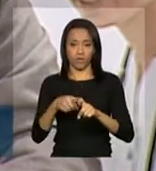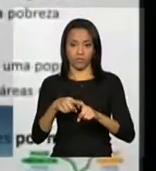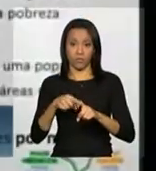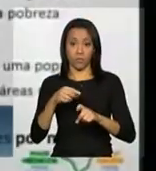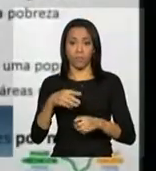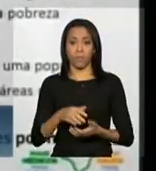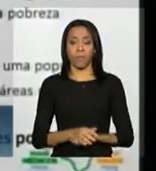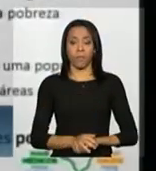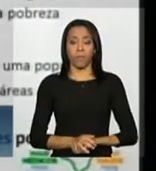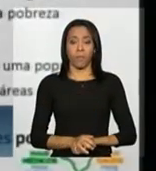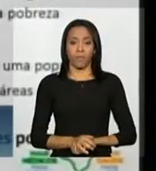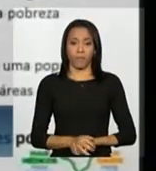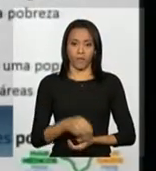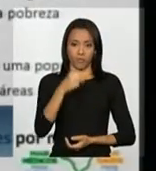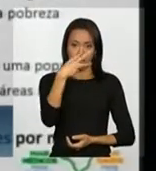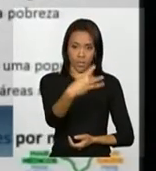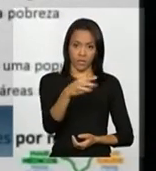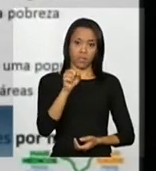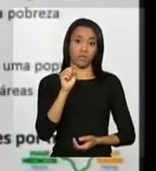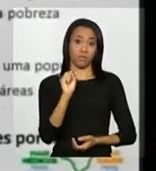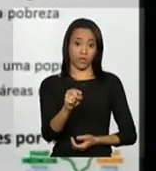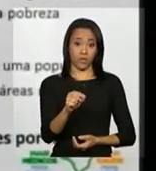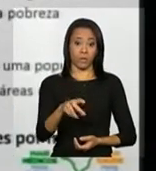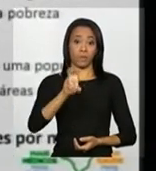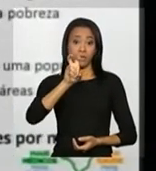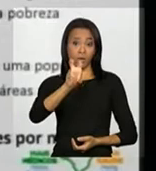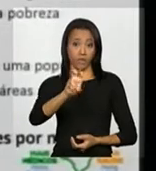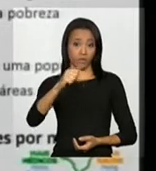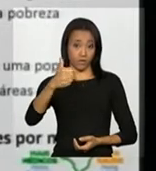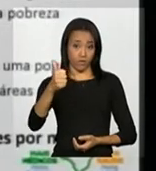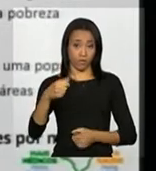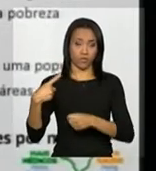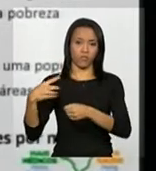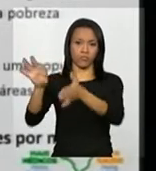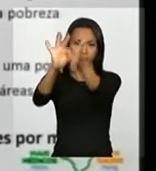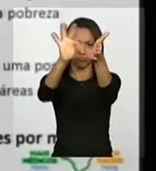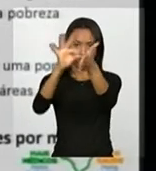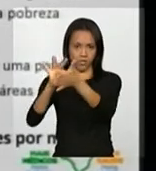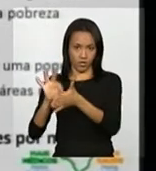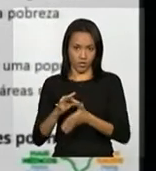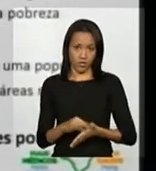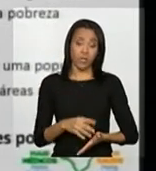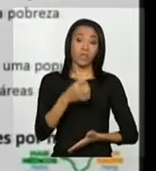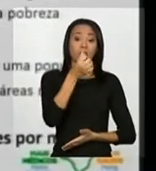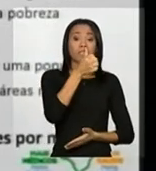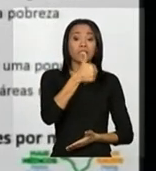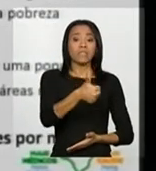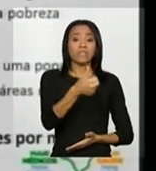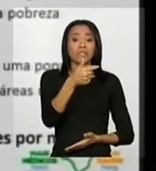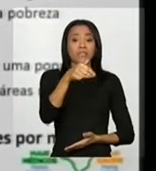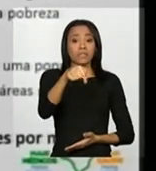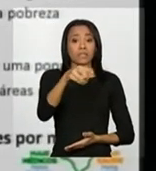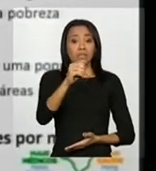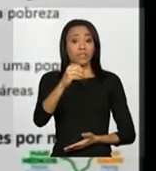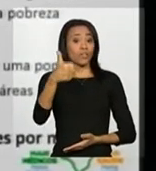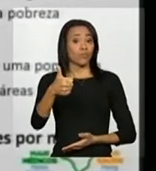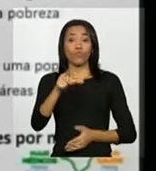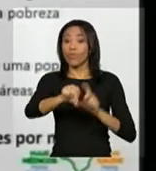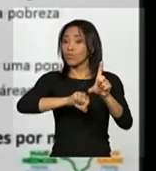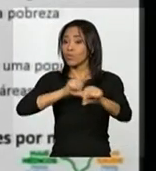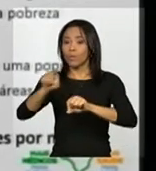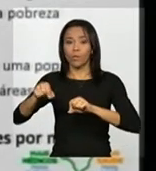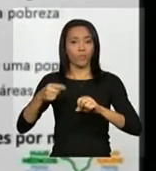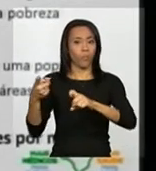próximo dos 3.511 Municípios inscritos 701 não foram selecionados por nenhum médico